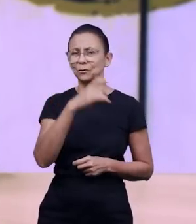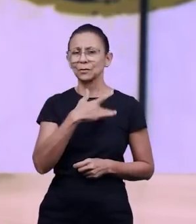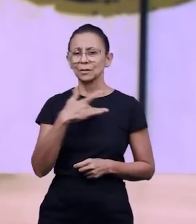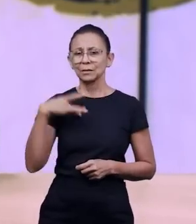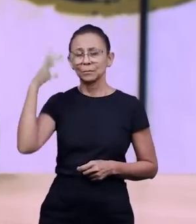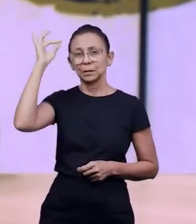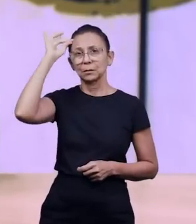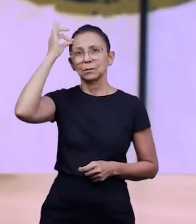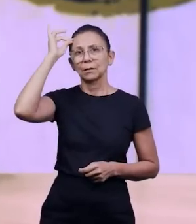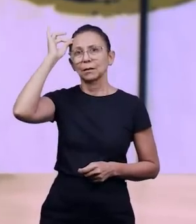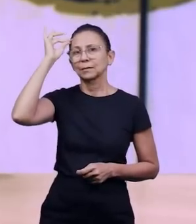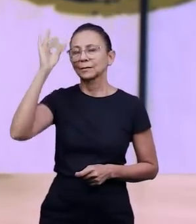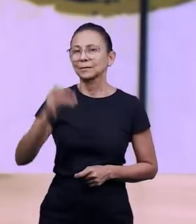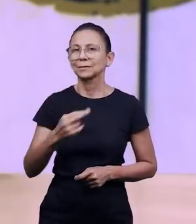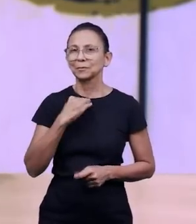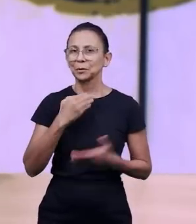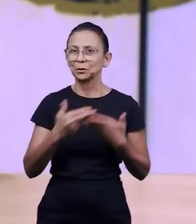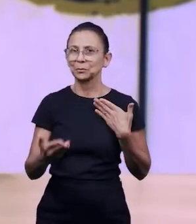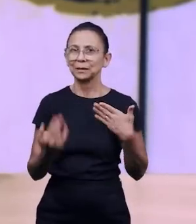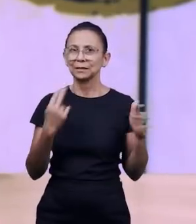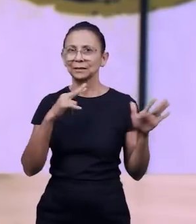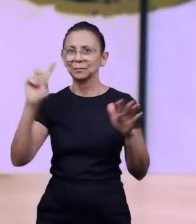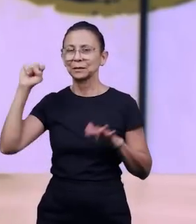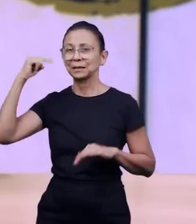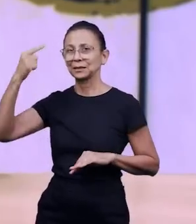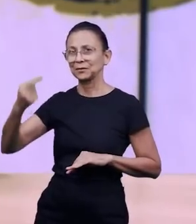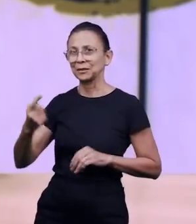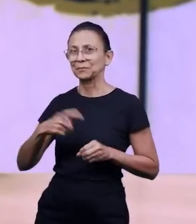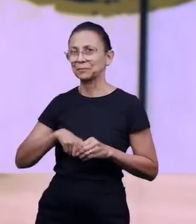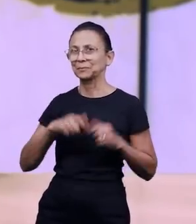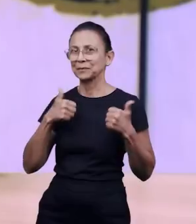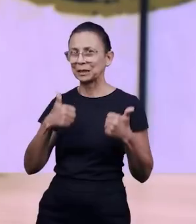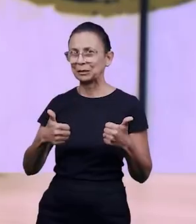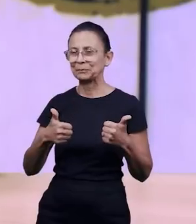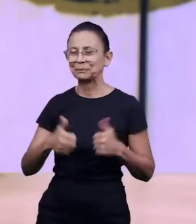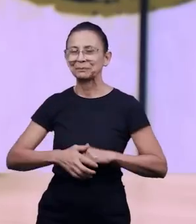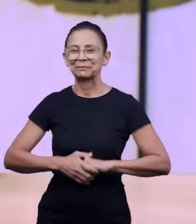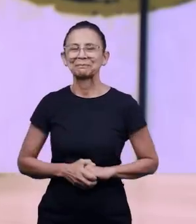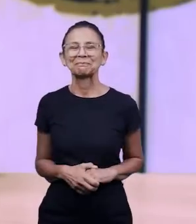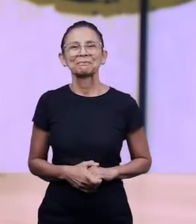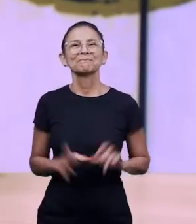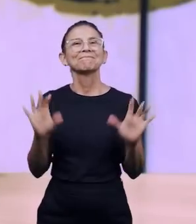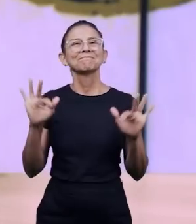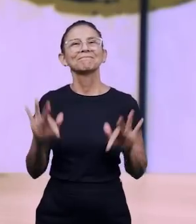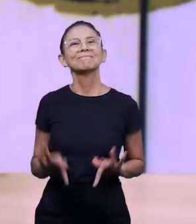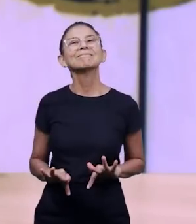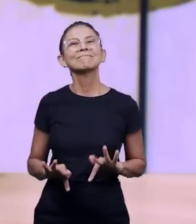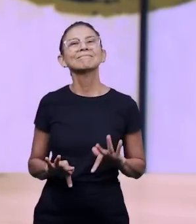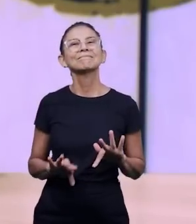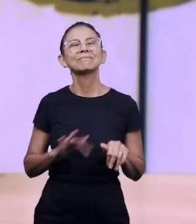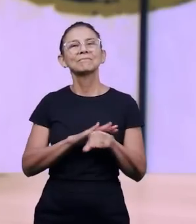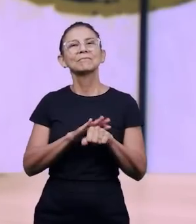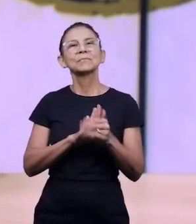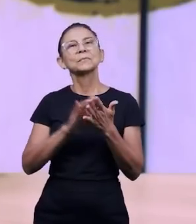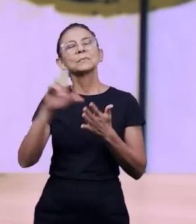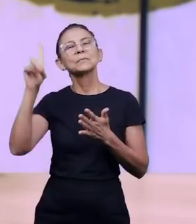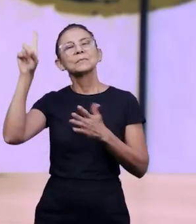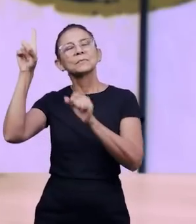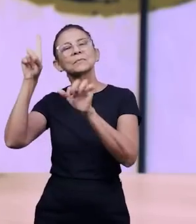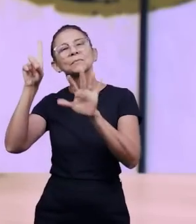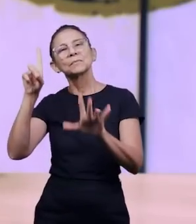sequência muito boa, muito interessante, para que todos assistam. E vamos encerrar agora essa edição, mas a